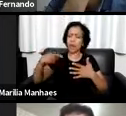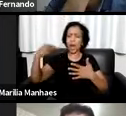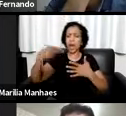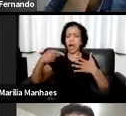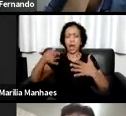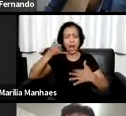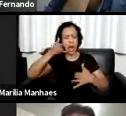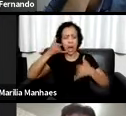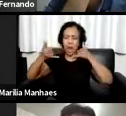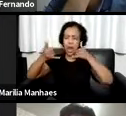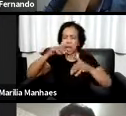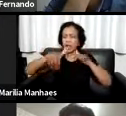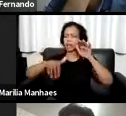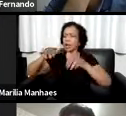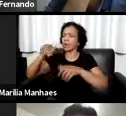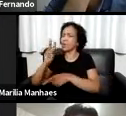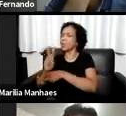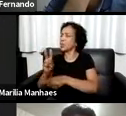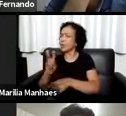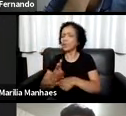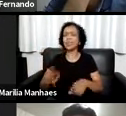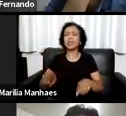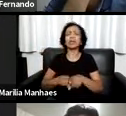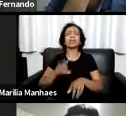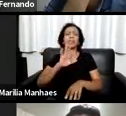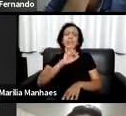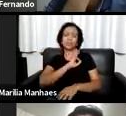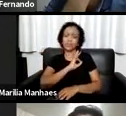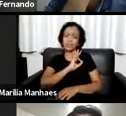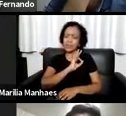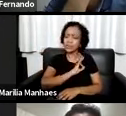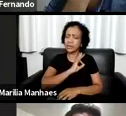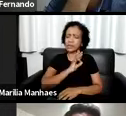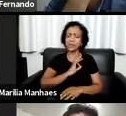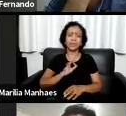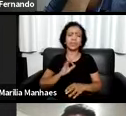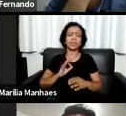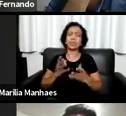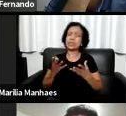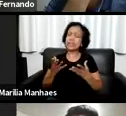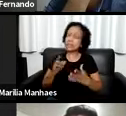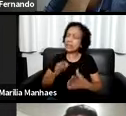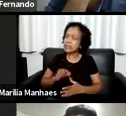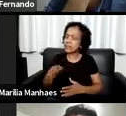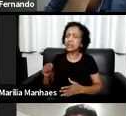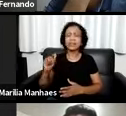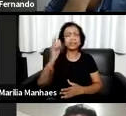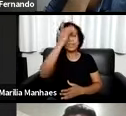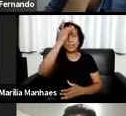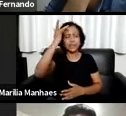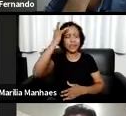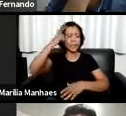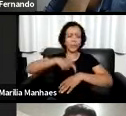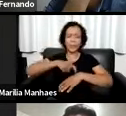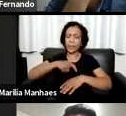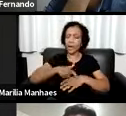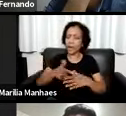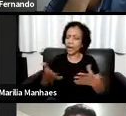que aparecem, os policiais, ó Deus, tantas pessoas que nesse momento